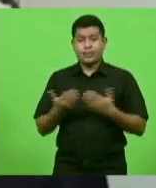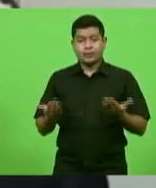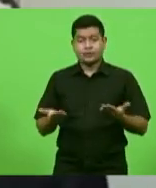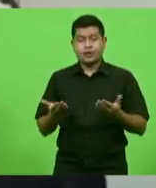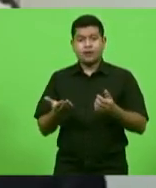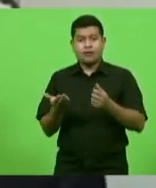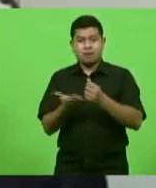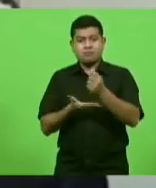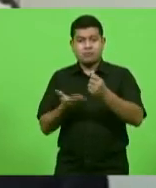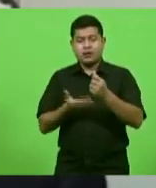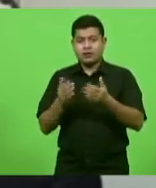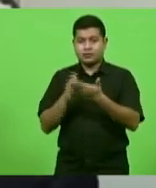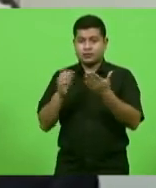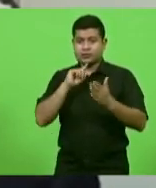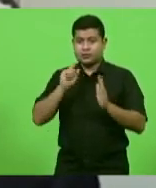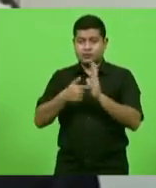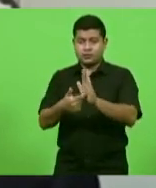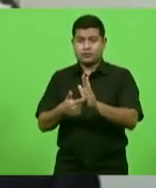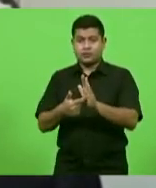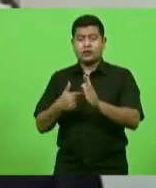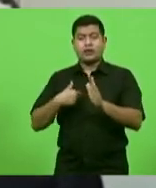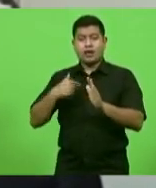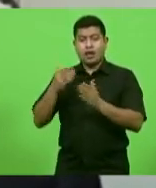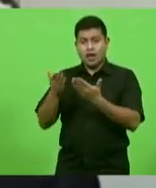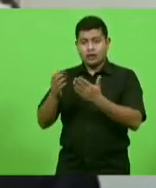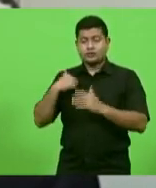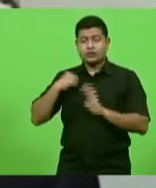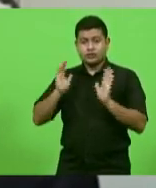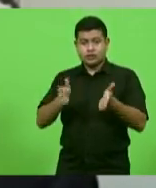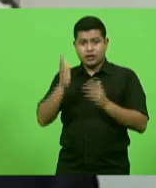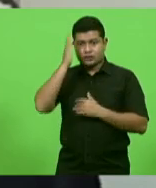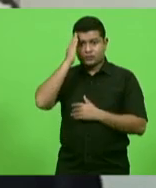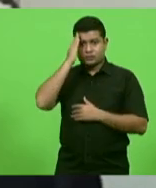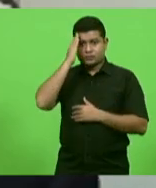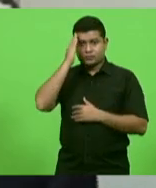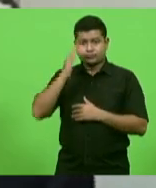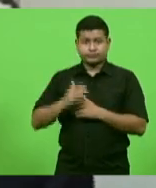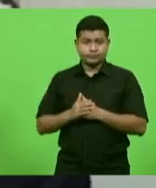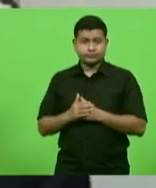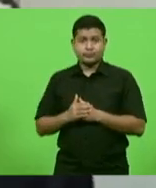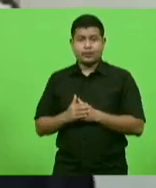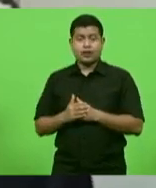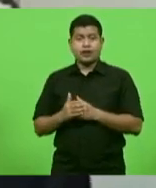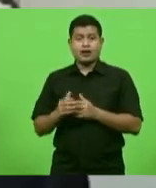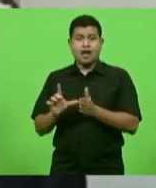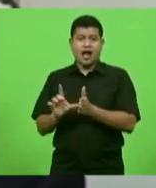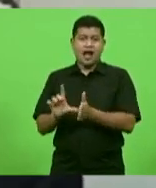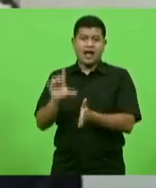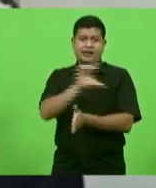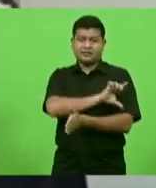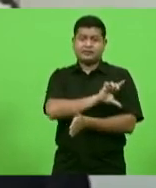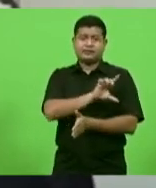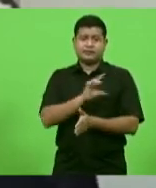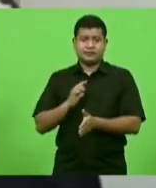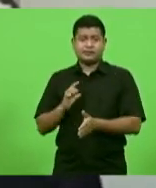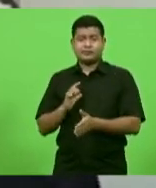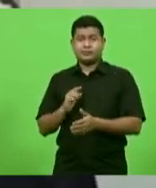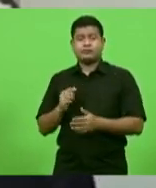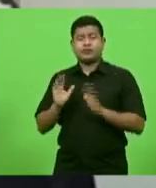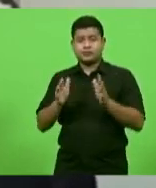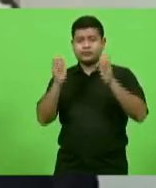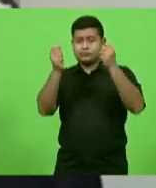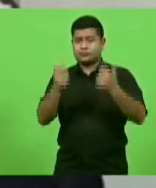da denúncia existência de elementos que a peça um conhecimento dos fatos por parte do chefe do tive em data ainda no interior mas já